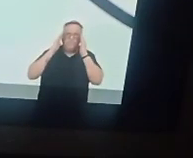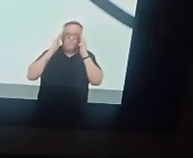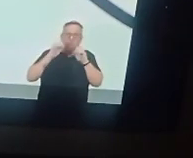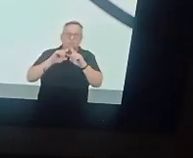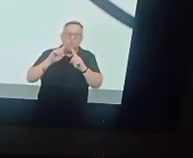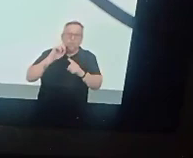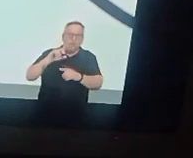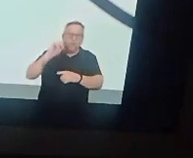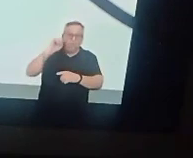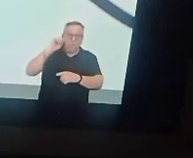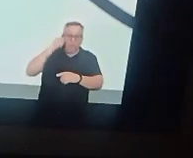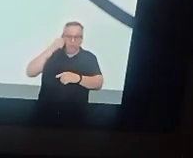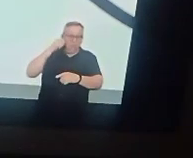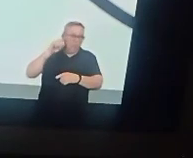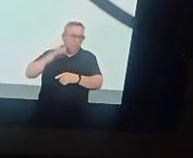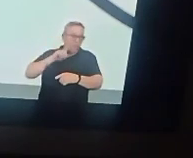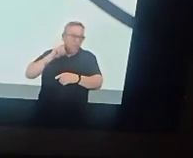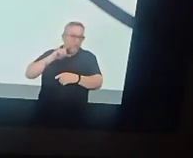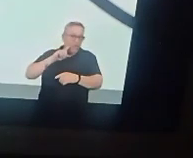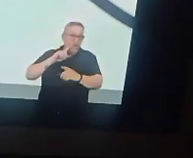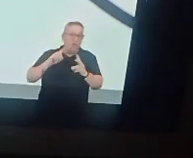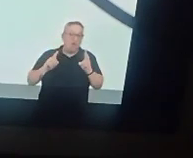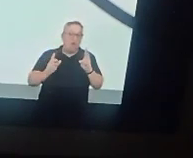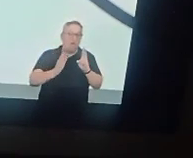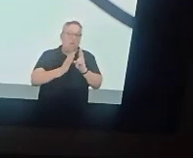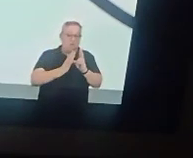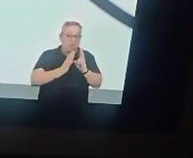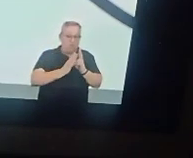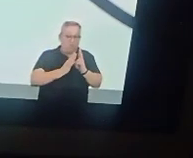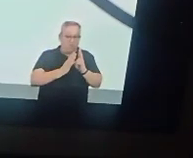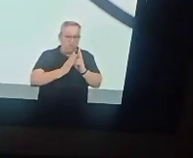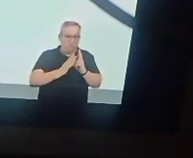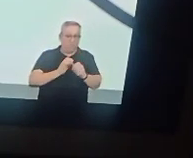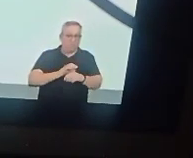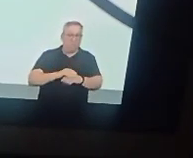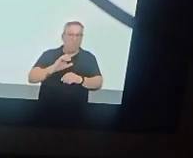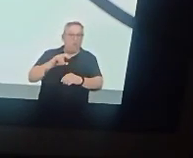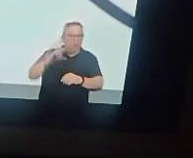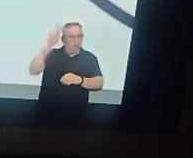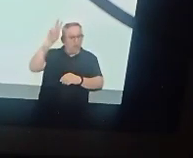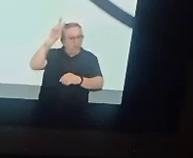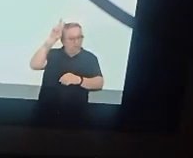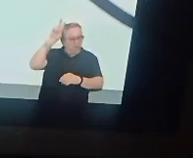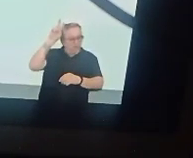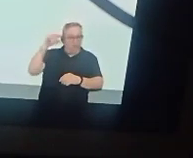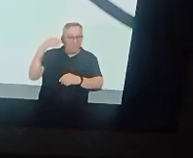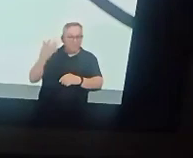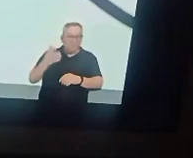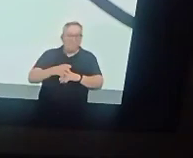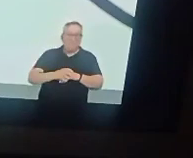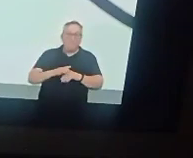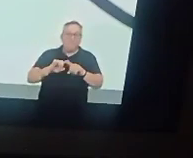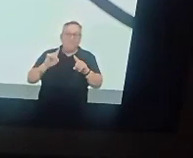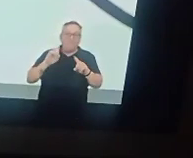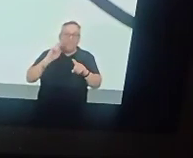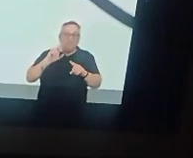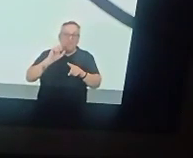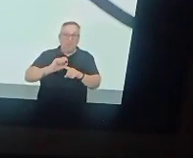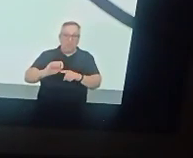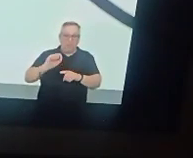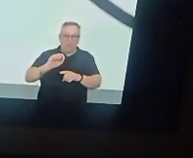pretos, pardos e indígenas. Então, esse período de aferição da autodeclaração, que será a princípio